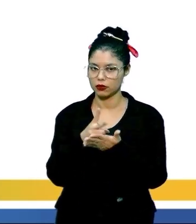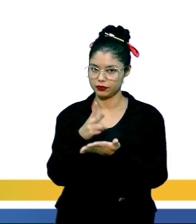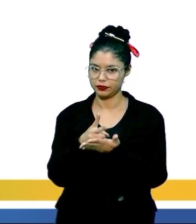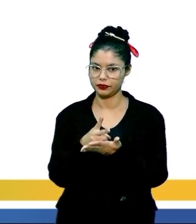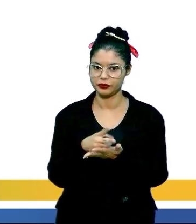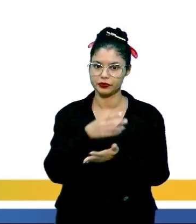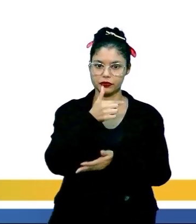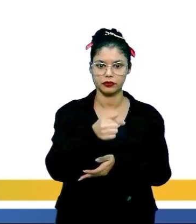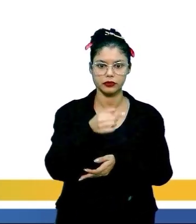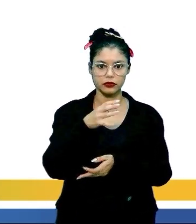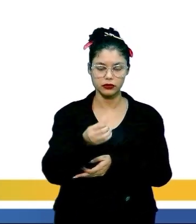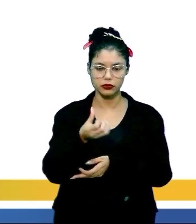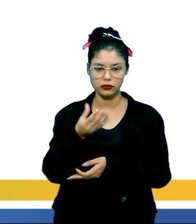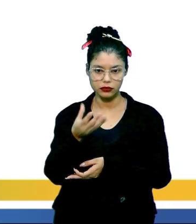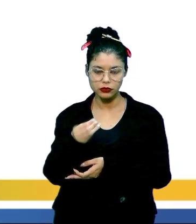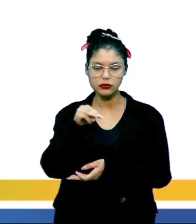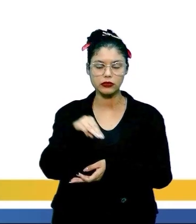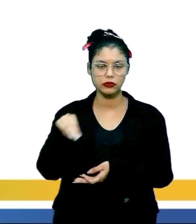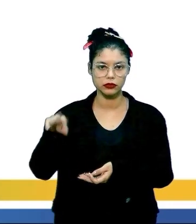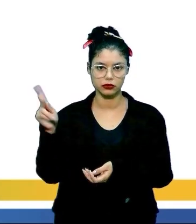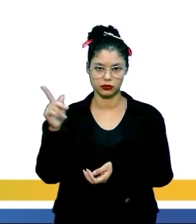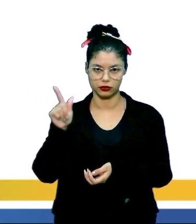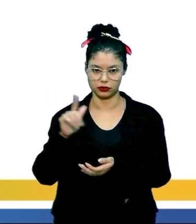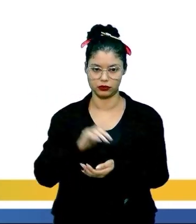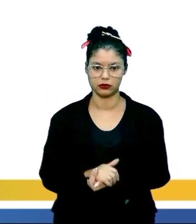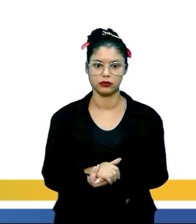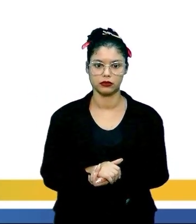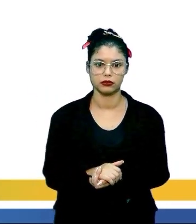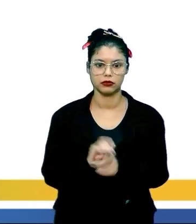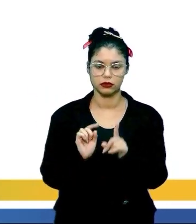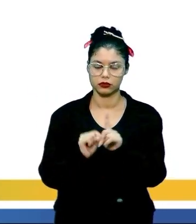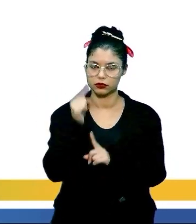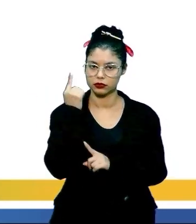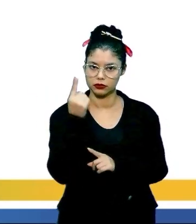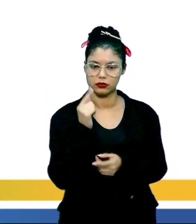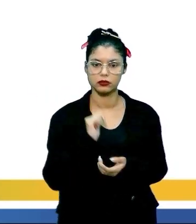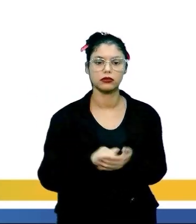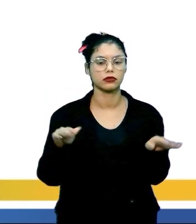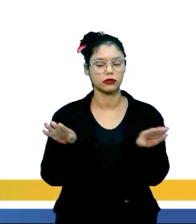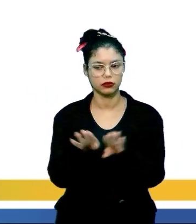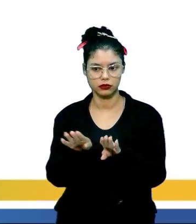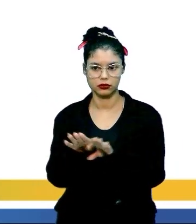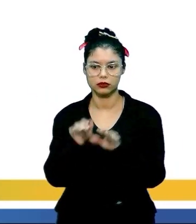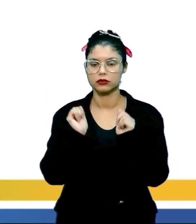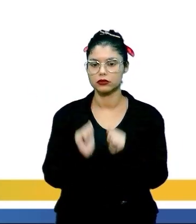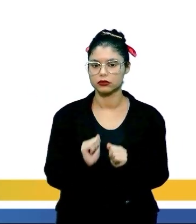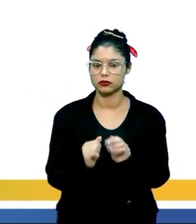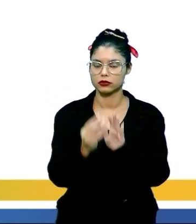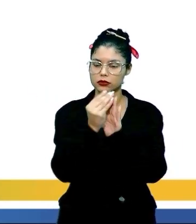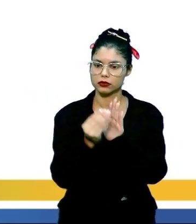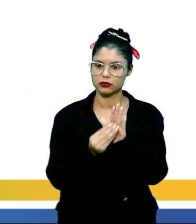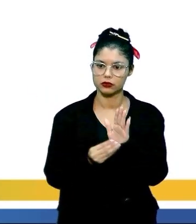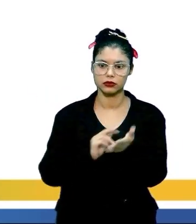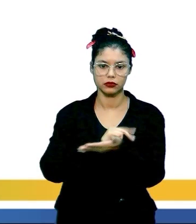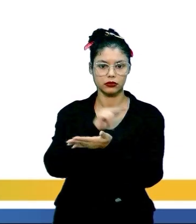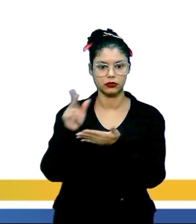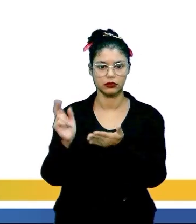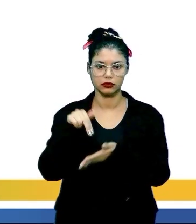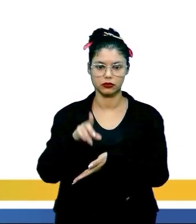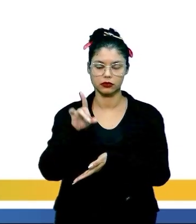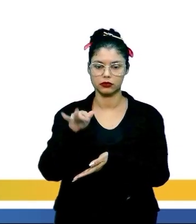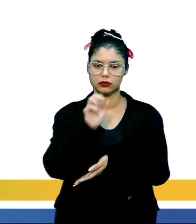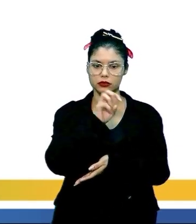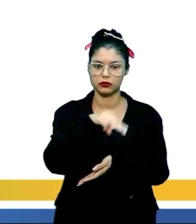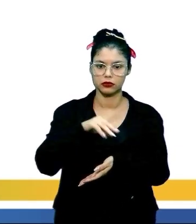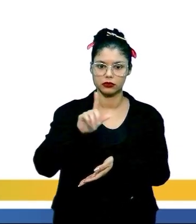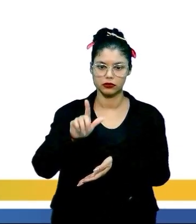a 760 milímetros de mercúrio. Um volume de um gás também pode ser dado em várias unidades: ml,